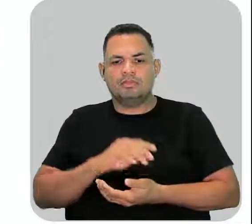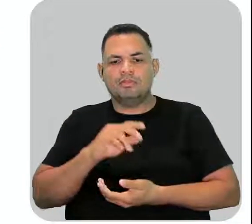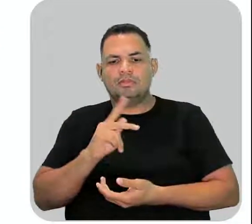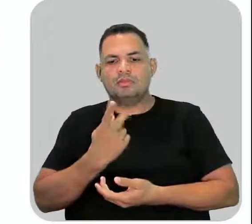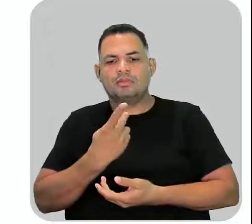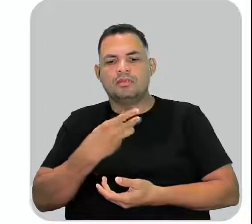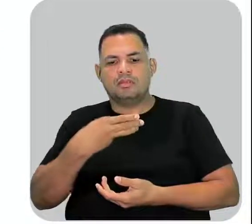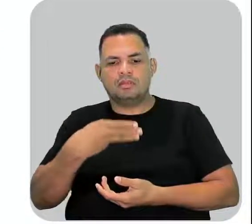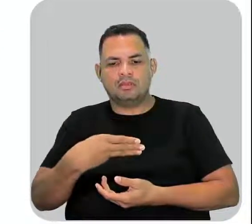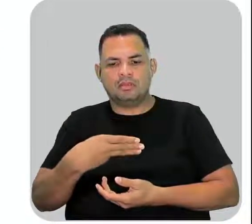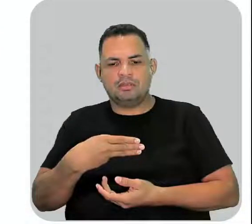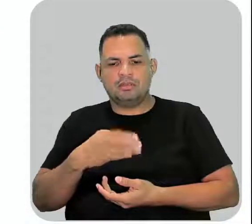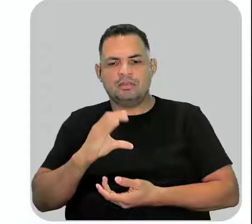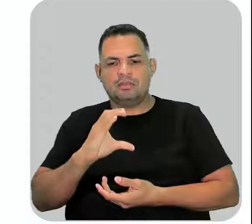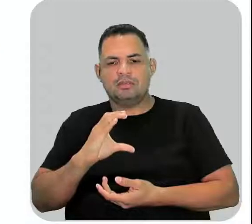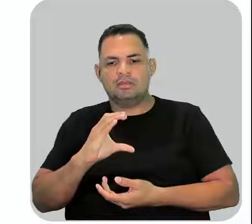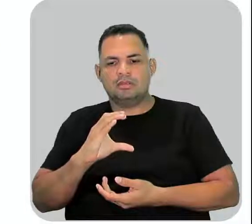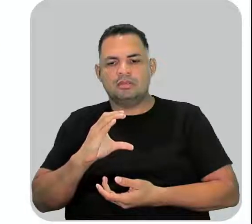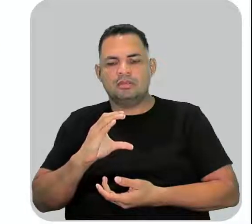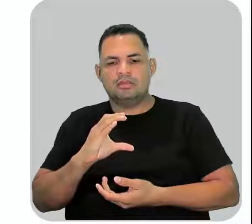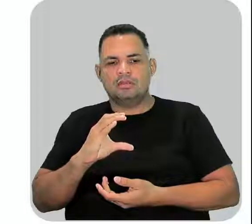é a